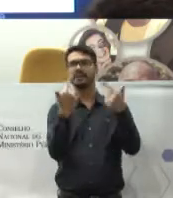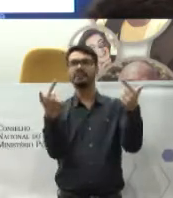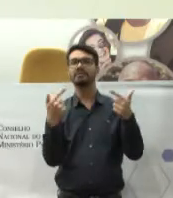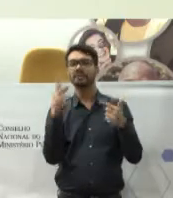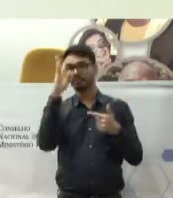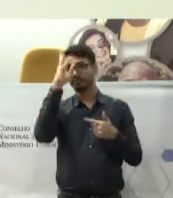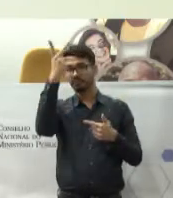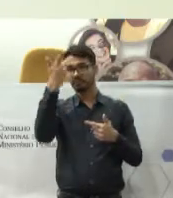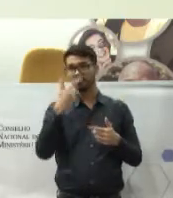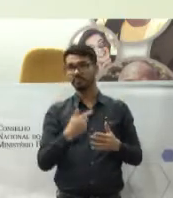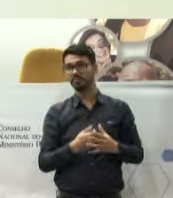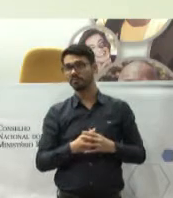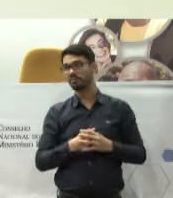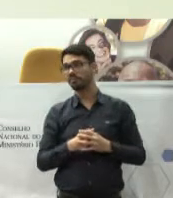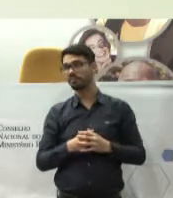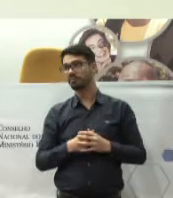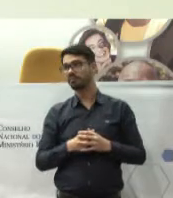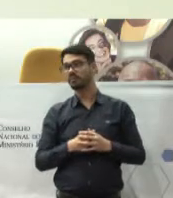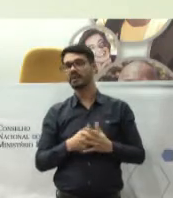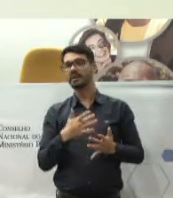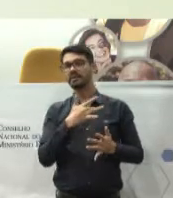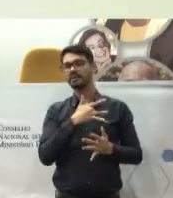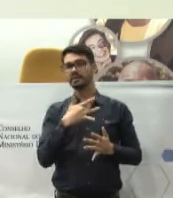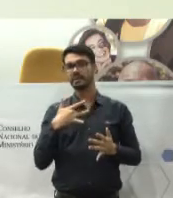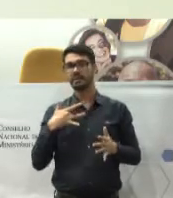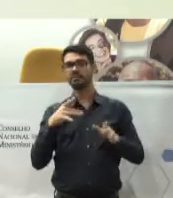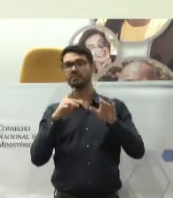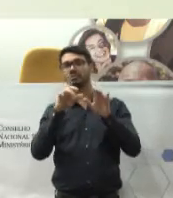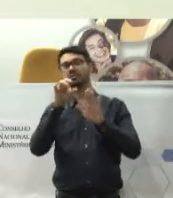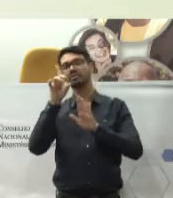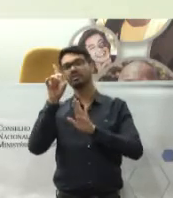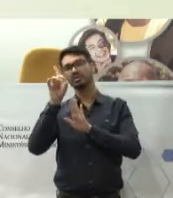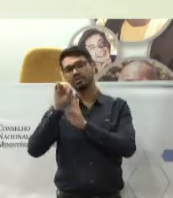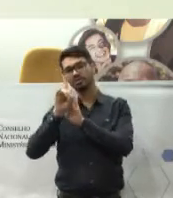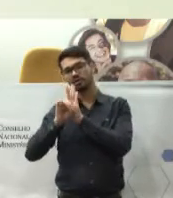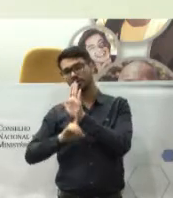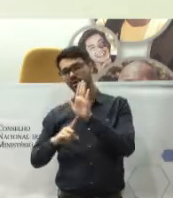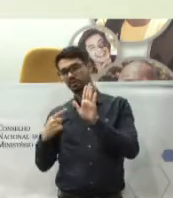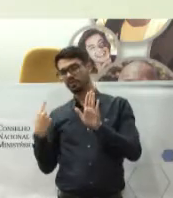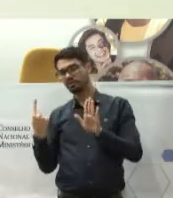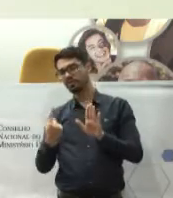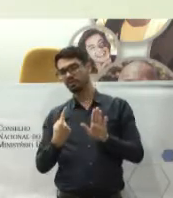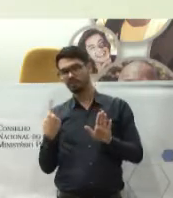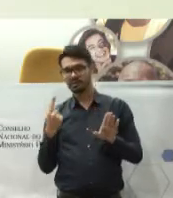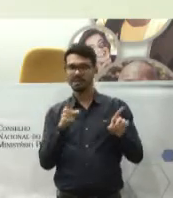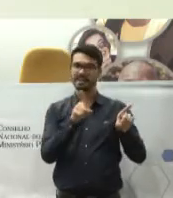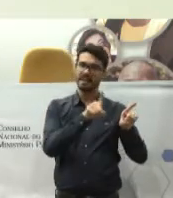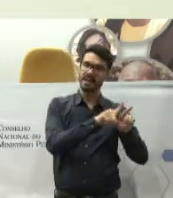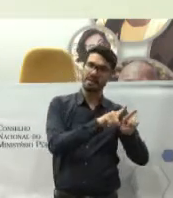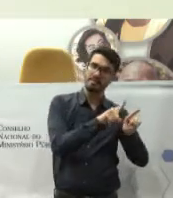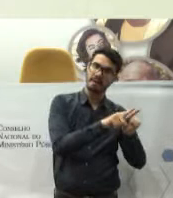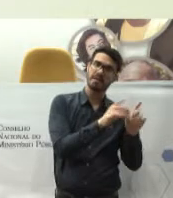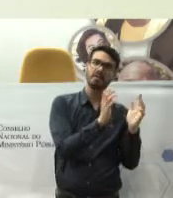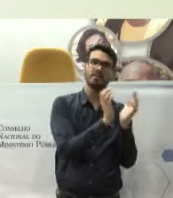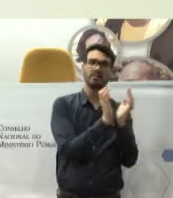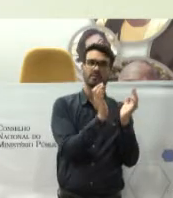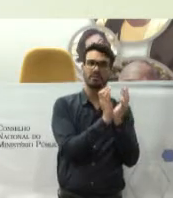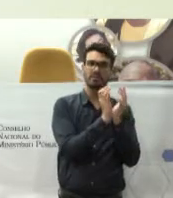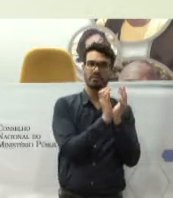alternativa. Então, a saúde é um direito fundamental individual e